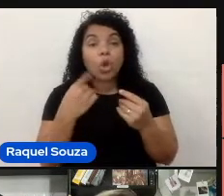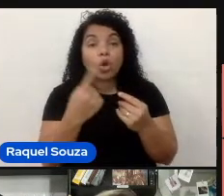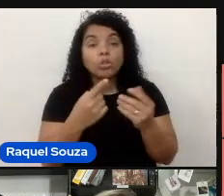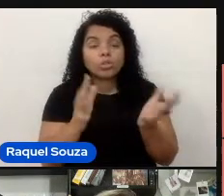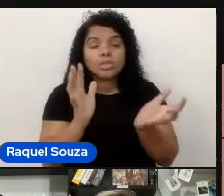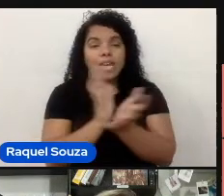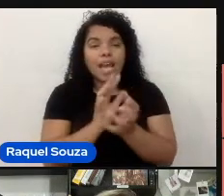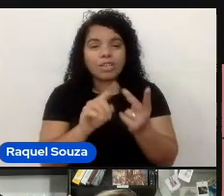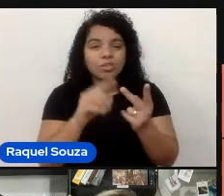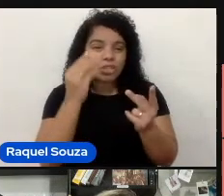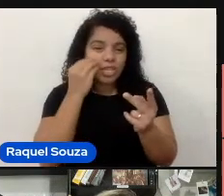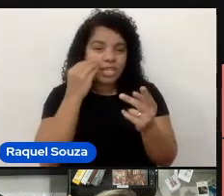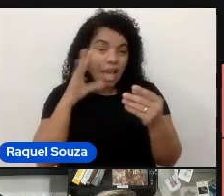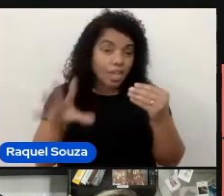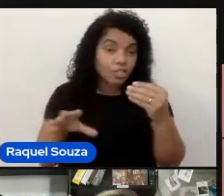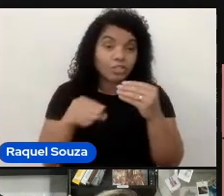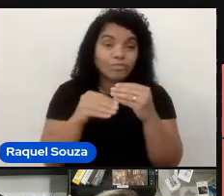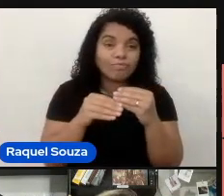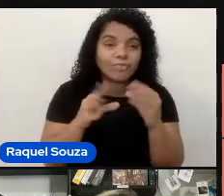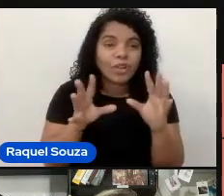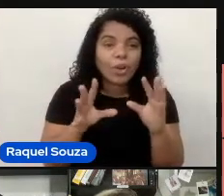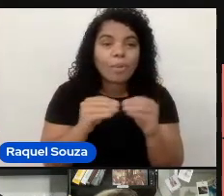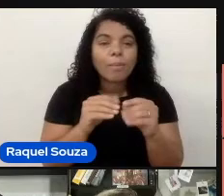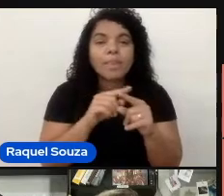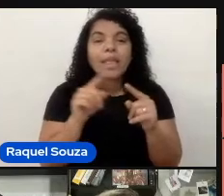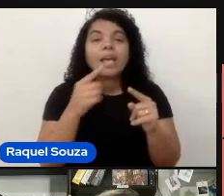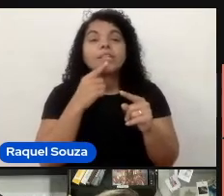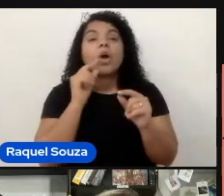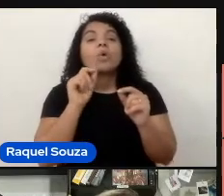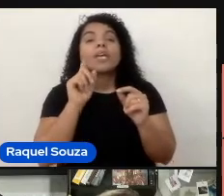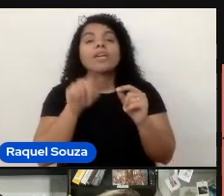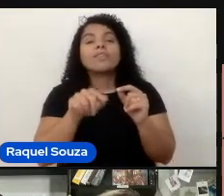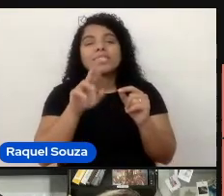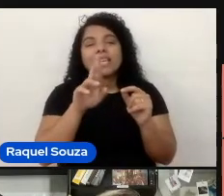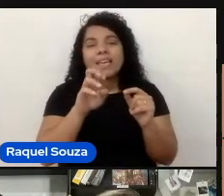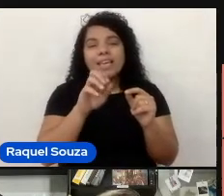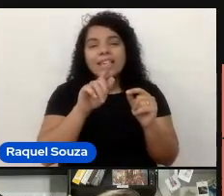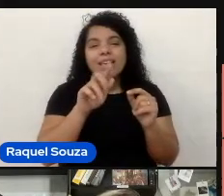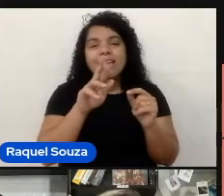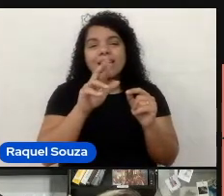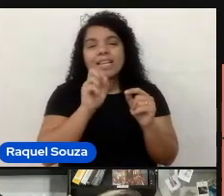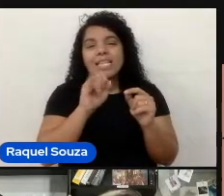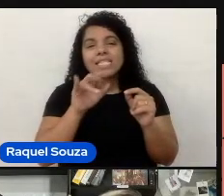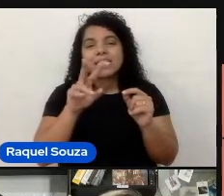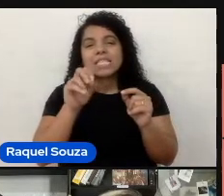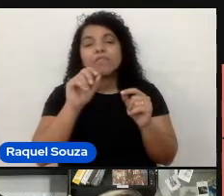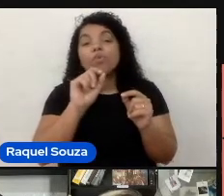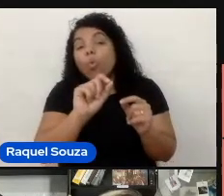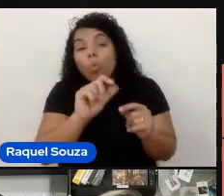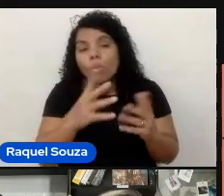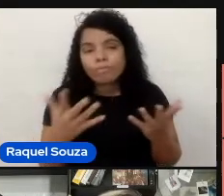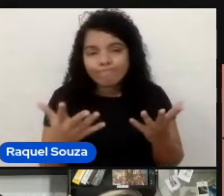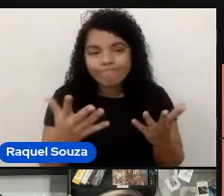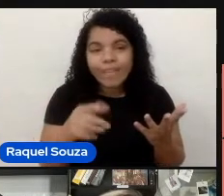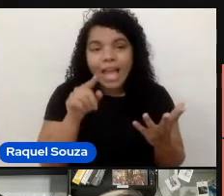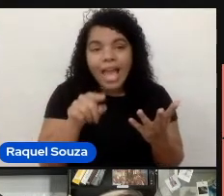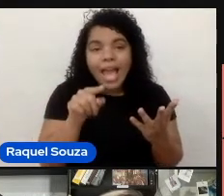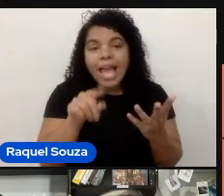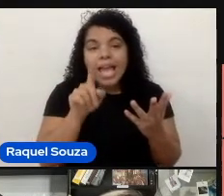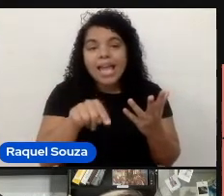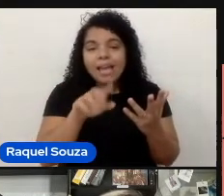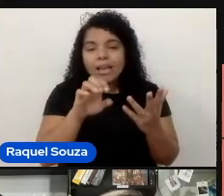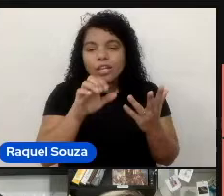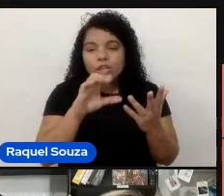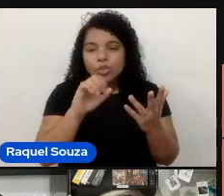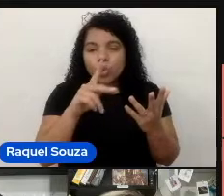testes complementares. Então, o que vai ser regressivo neste momento? O regressivo ele vai ser aquele escopo core,